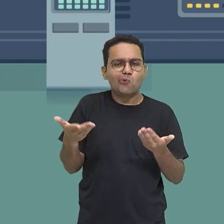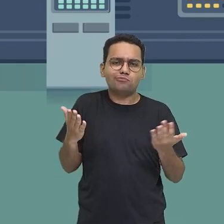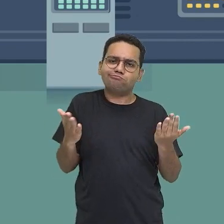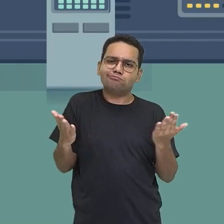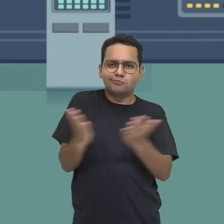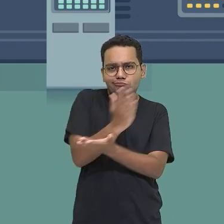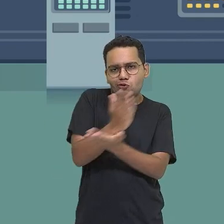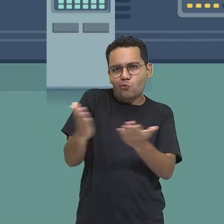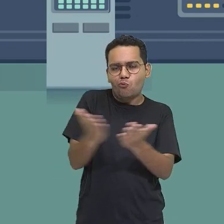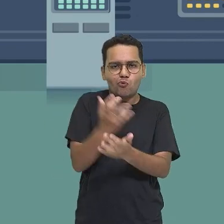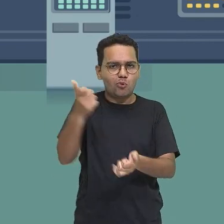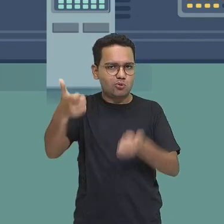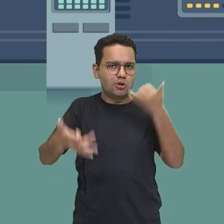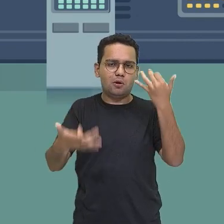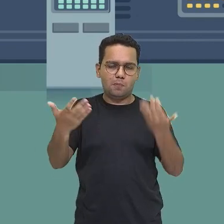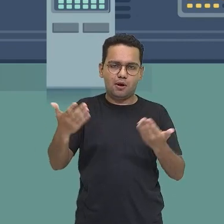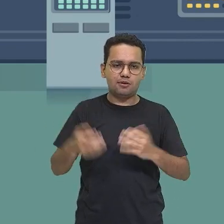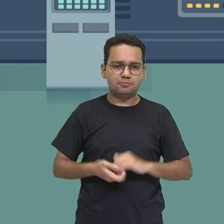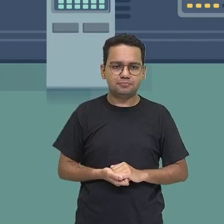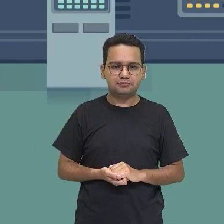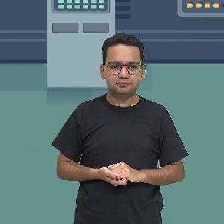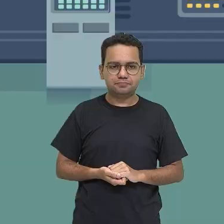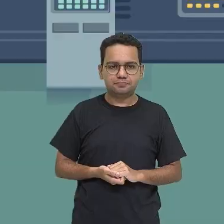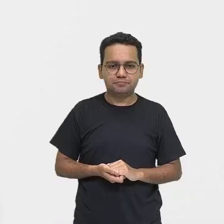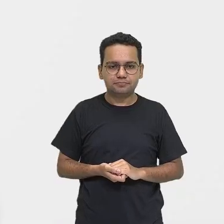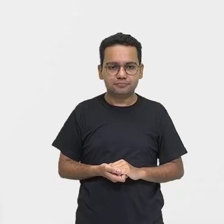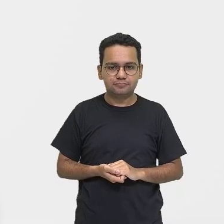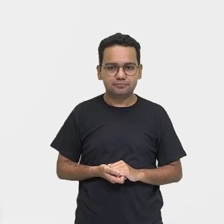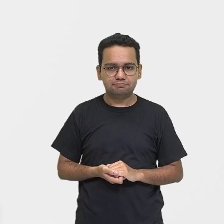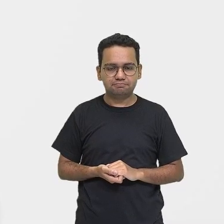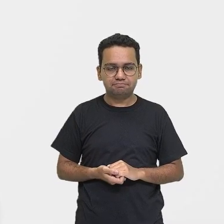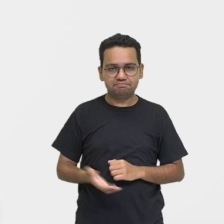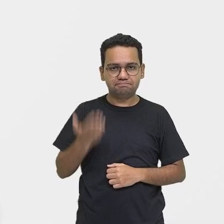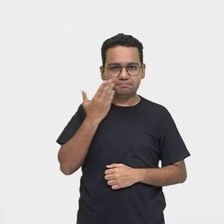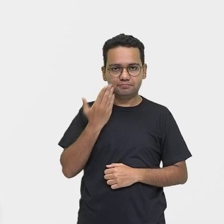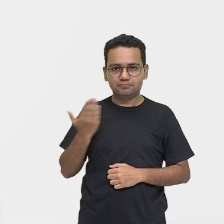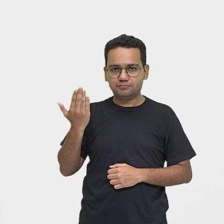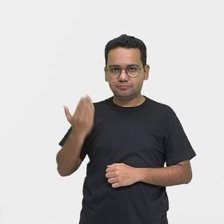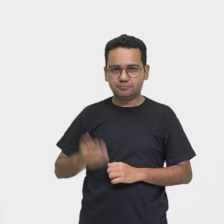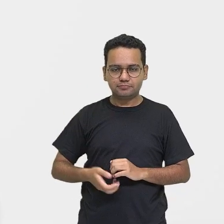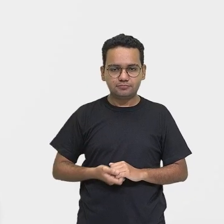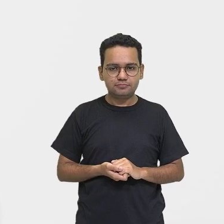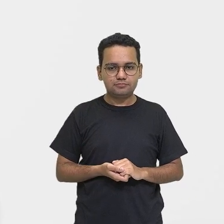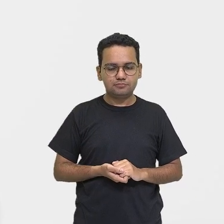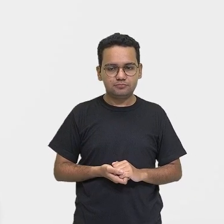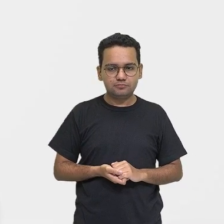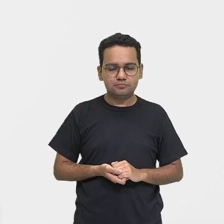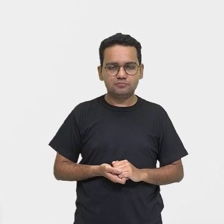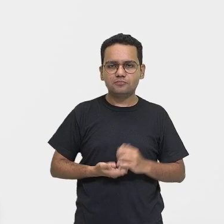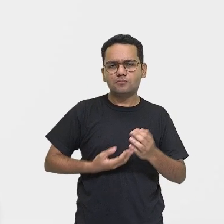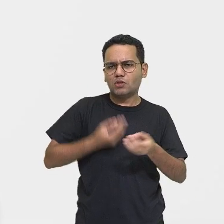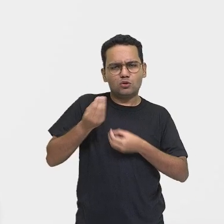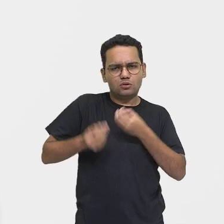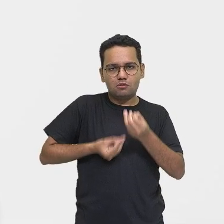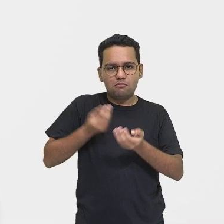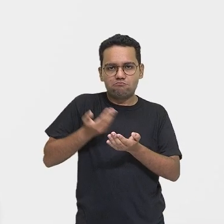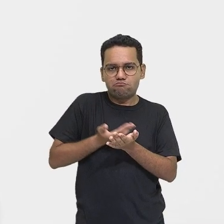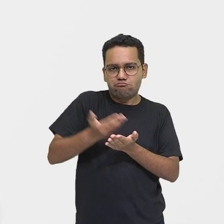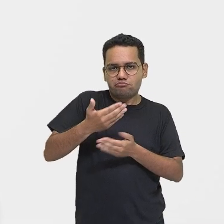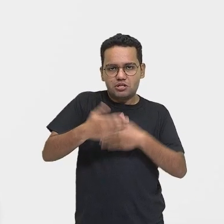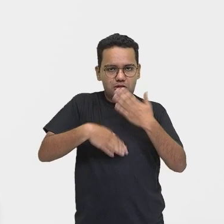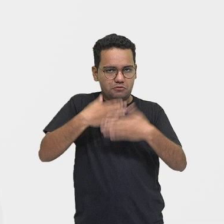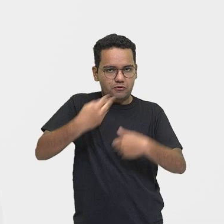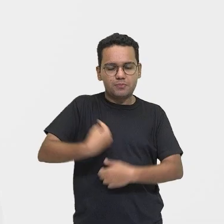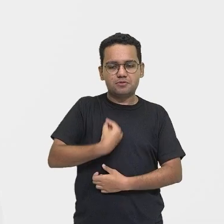mais conhecidas. Vamos lá, olha lá. Primeiramente, vamos falar da origem da vida. Eu trouxe